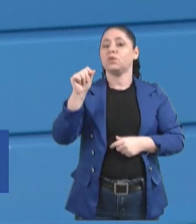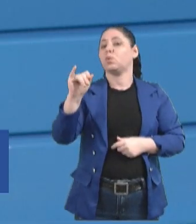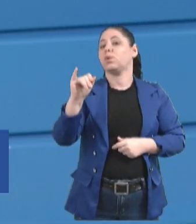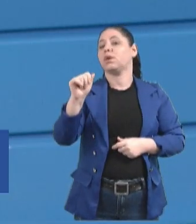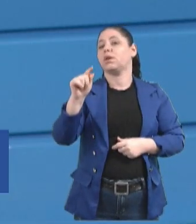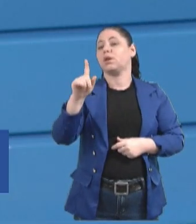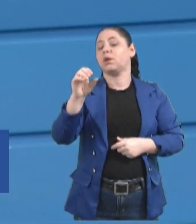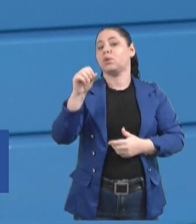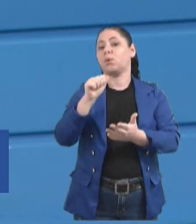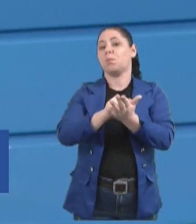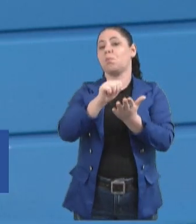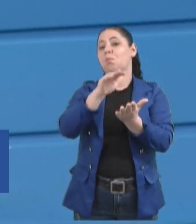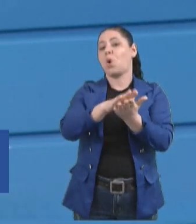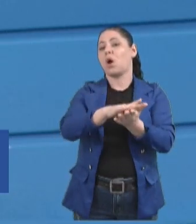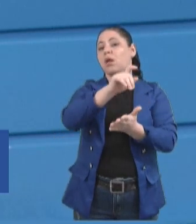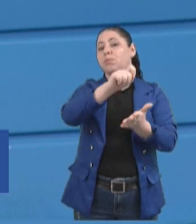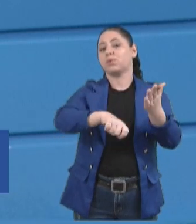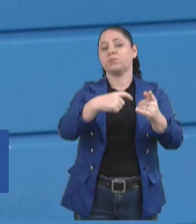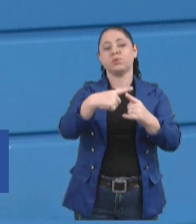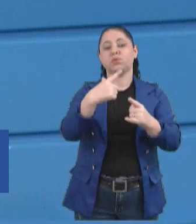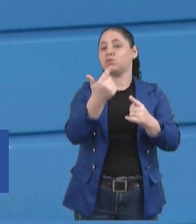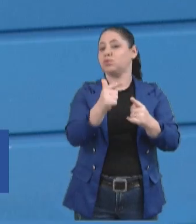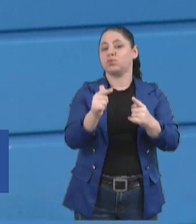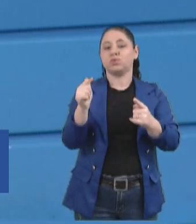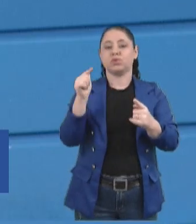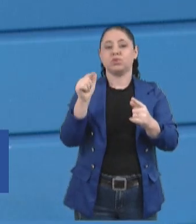IAGRO me autuou, porque eu não tinha